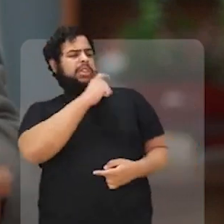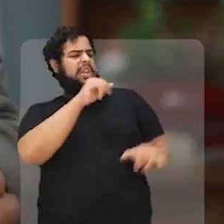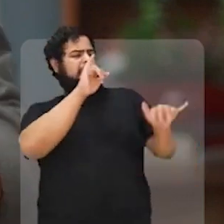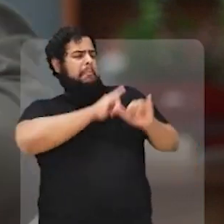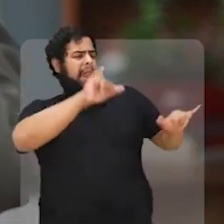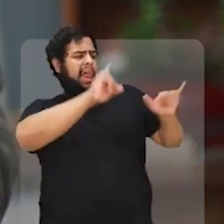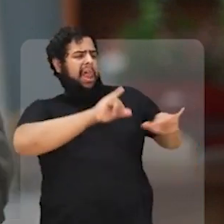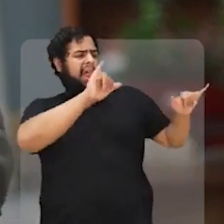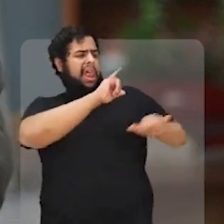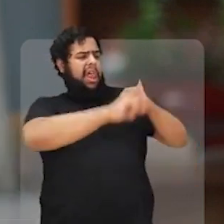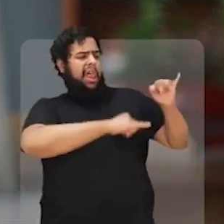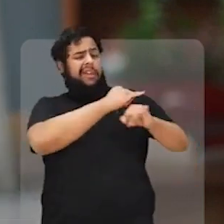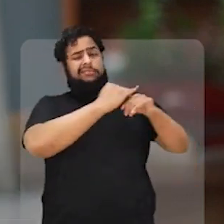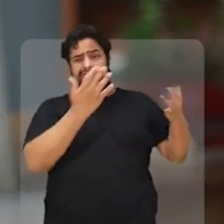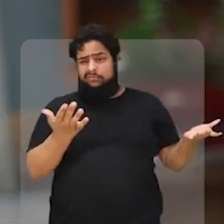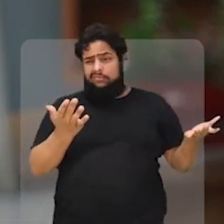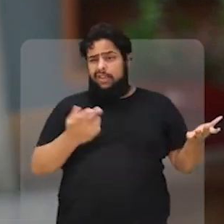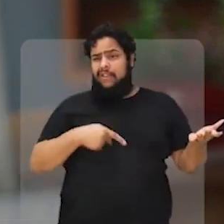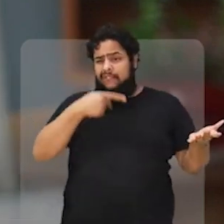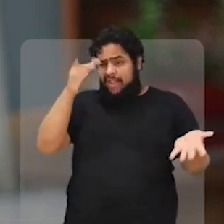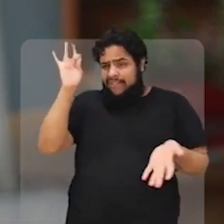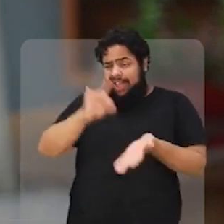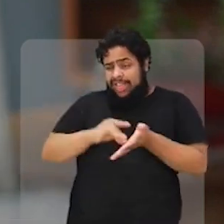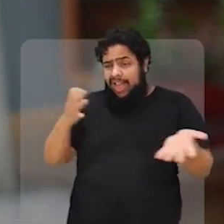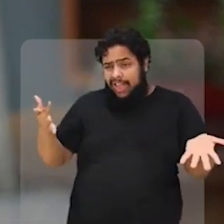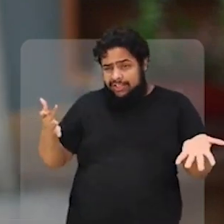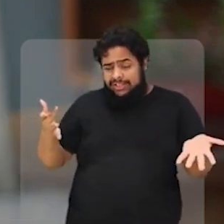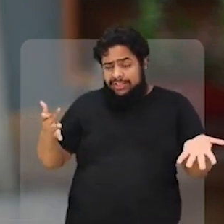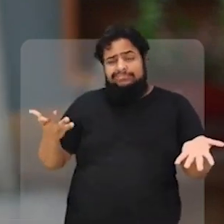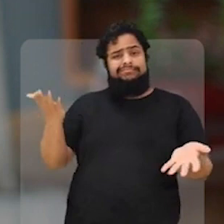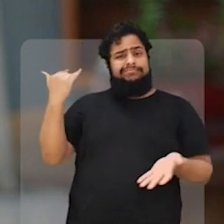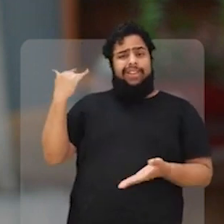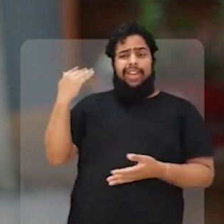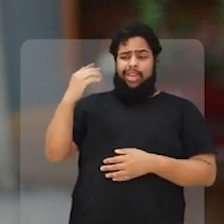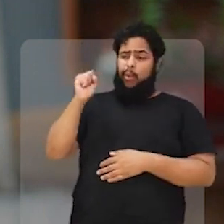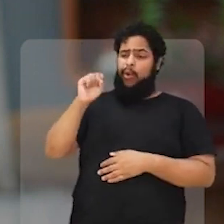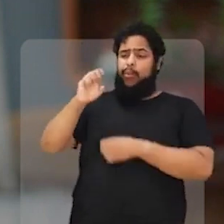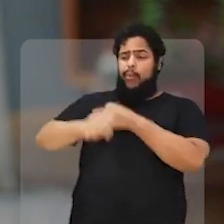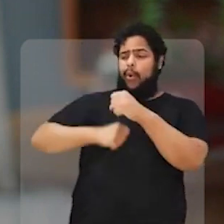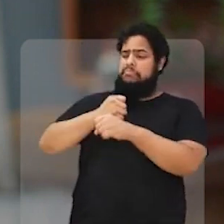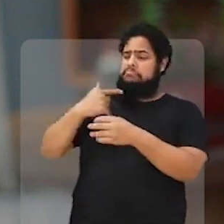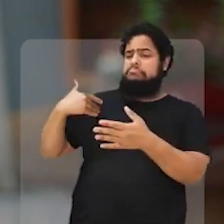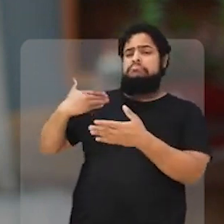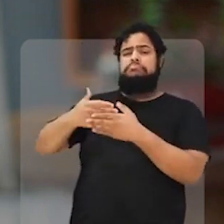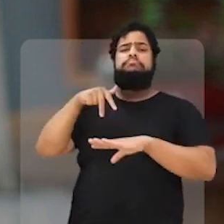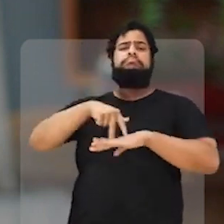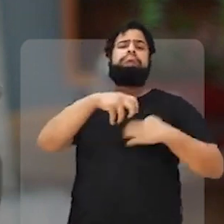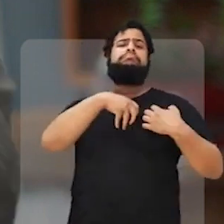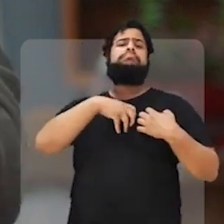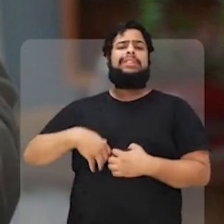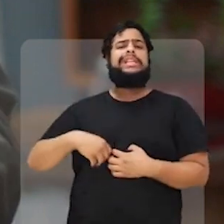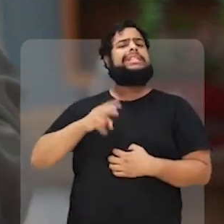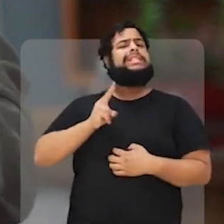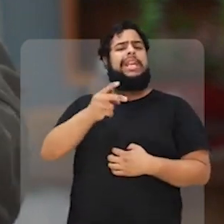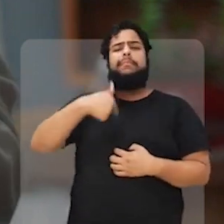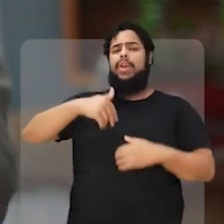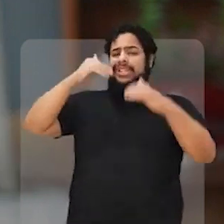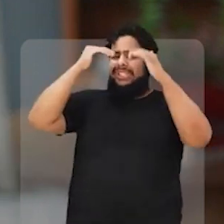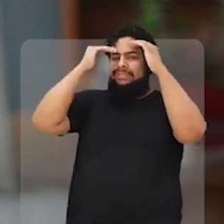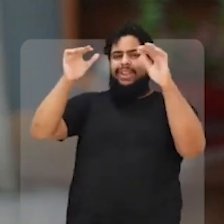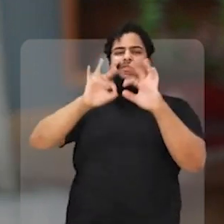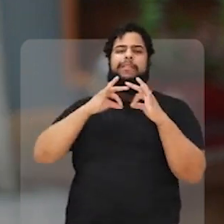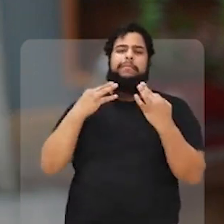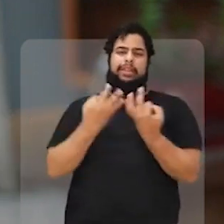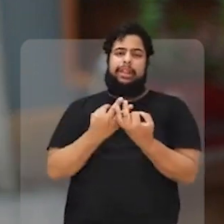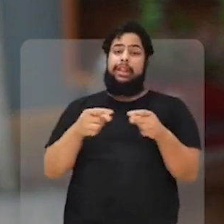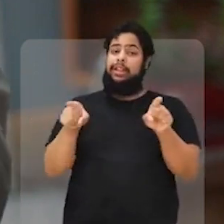espalhar mentiras e fake news pela internet. Espalhe a verdade. Governei este país durante 8 anos e sempre respeitei